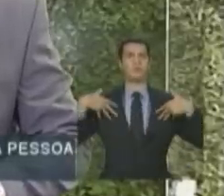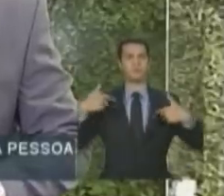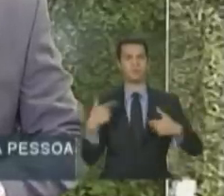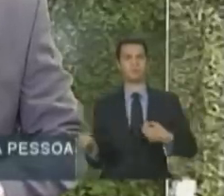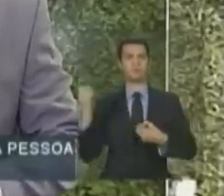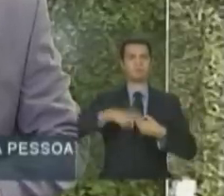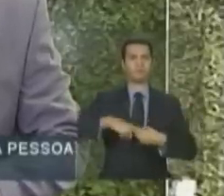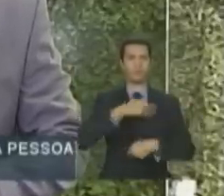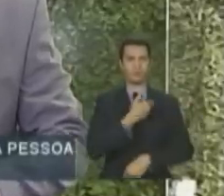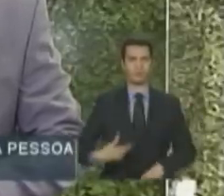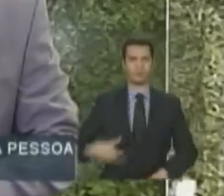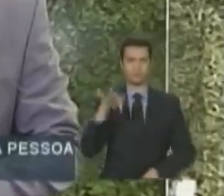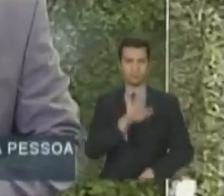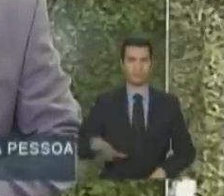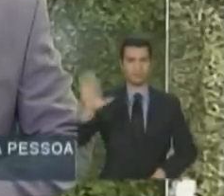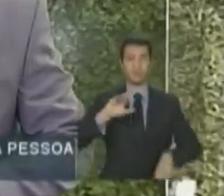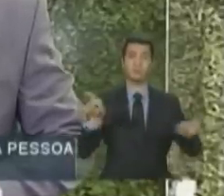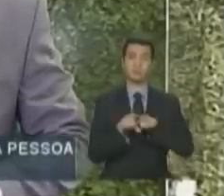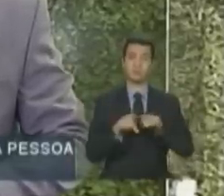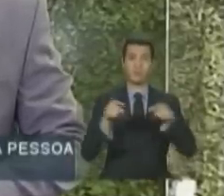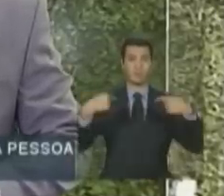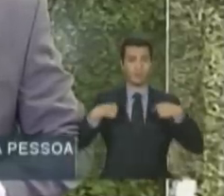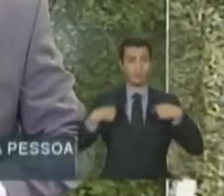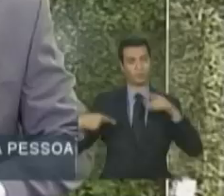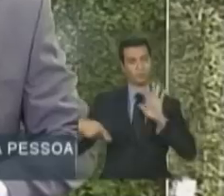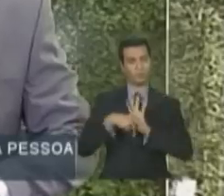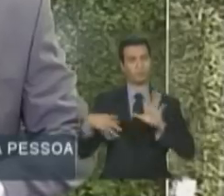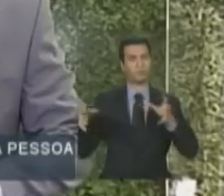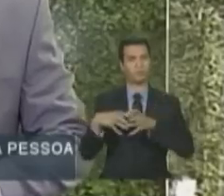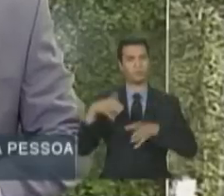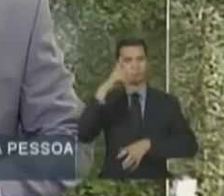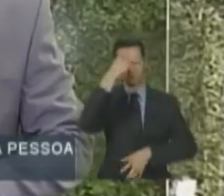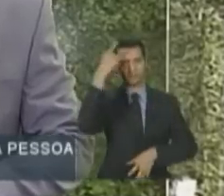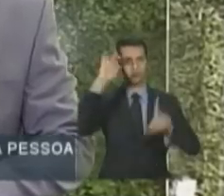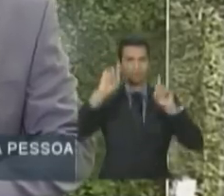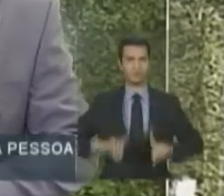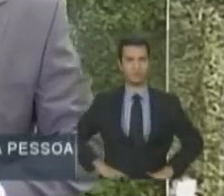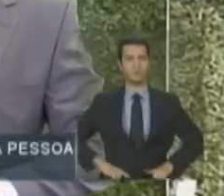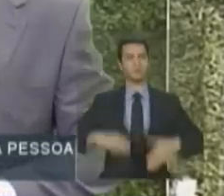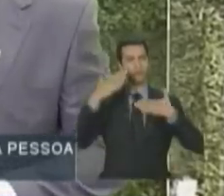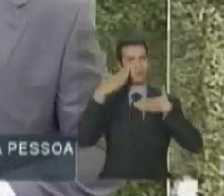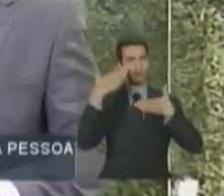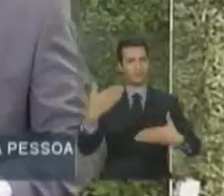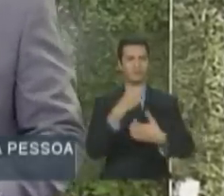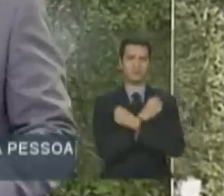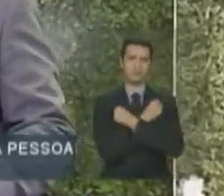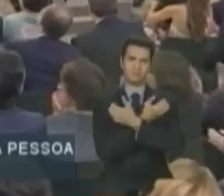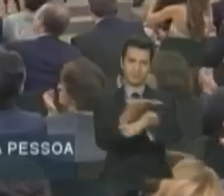pessoas com deficiência e poder apresentar para vocês nesse momento. Muito obrigado e um abraço.